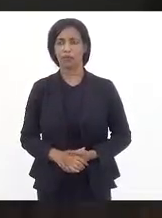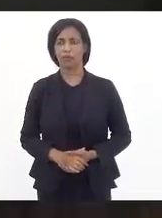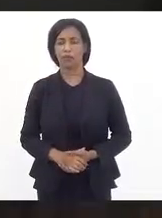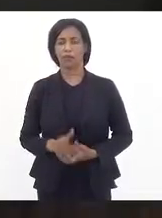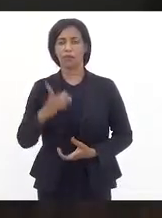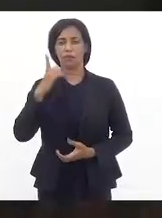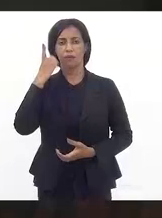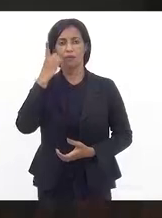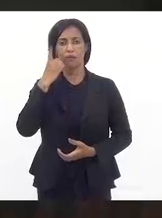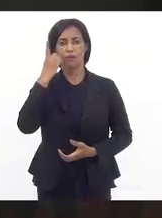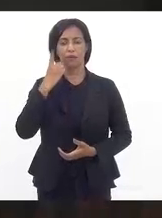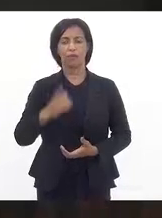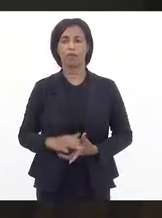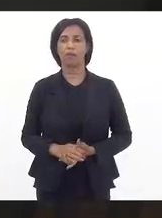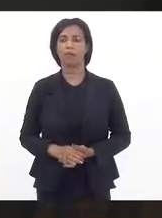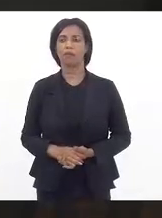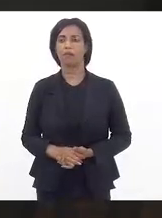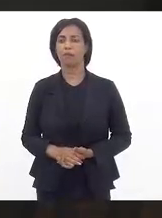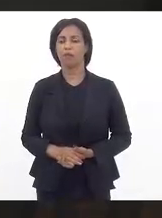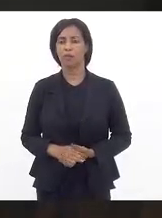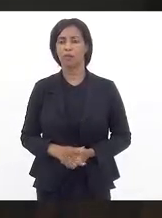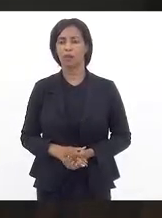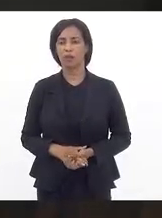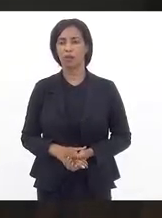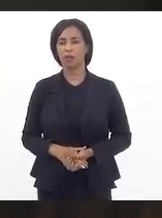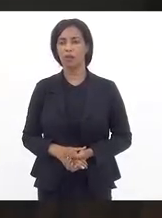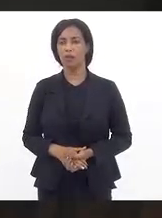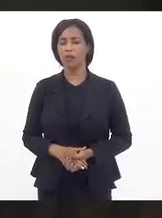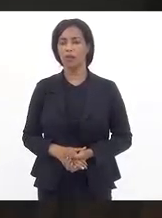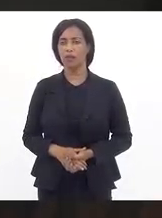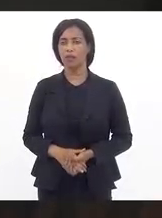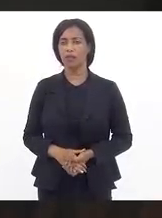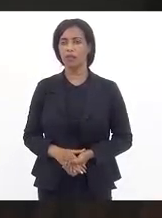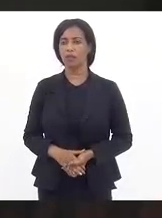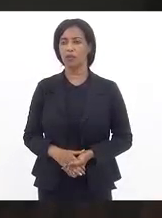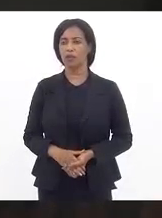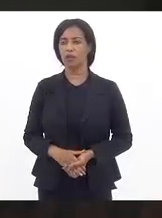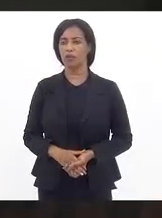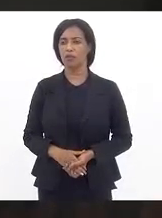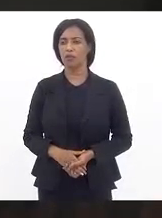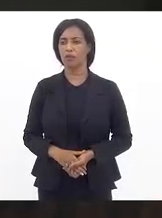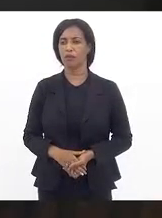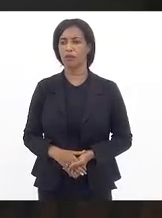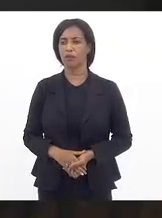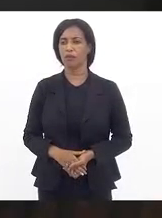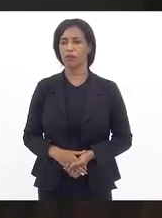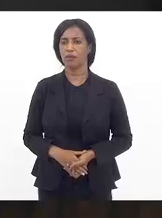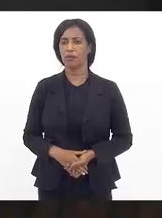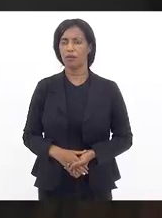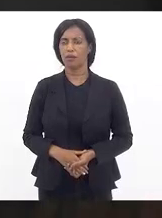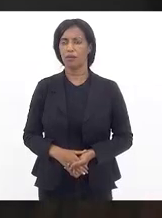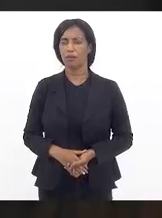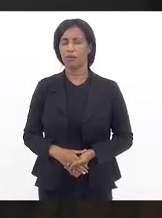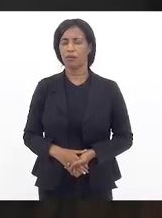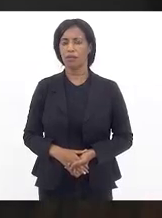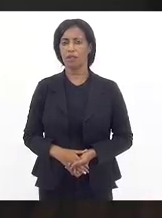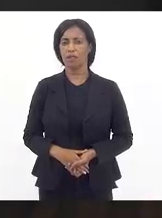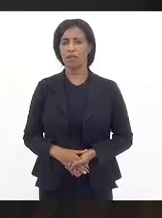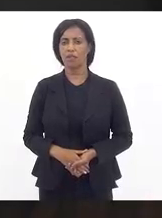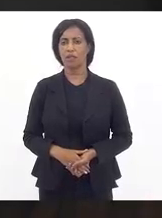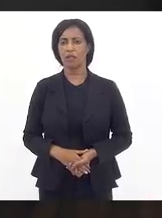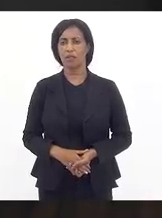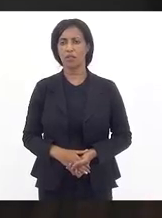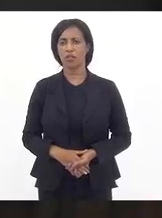o deputado eu vou usar aqui para o deputado Valdete Carneiro o e